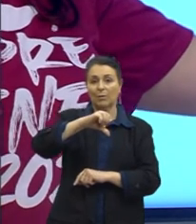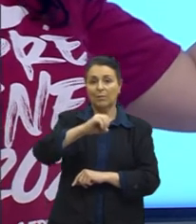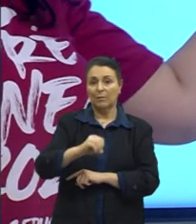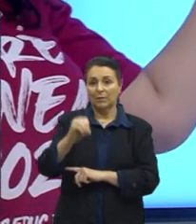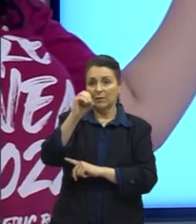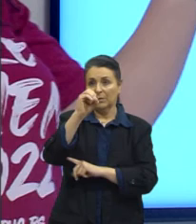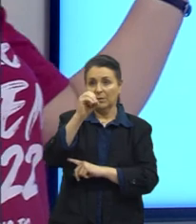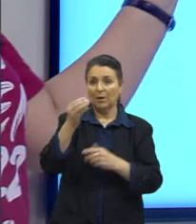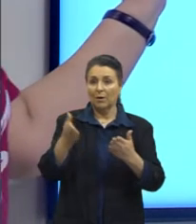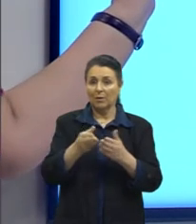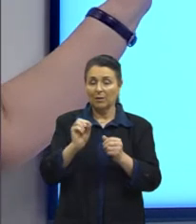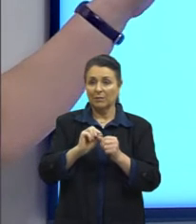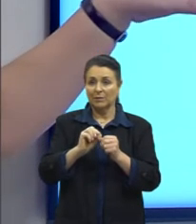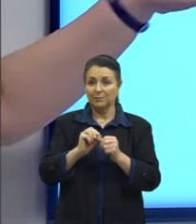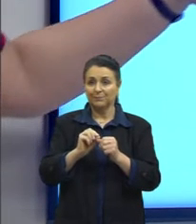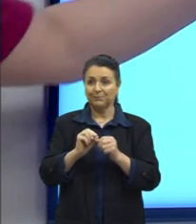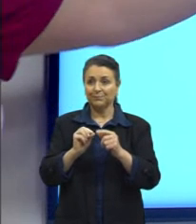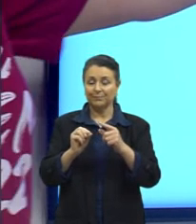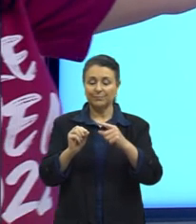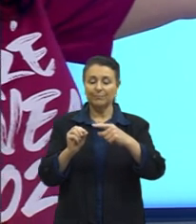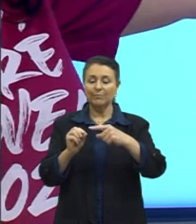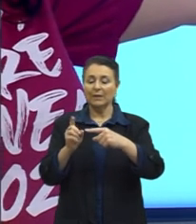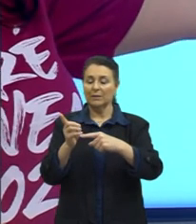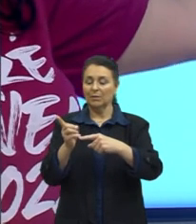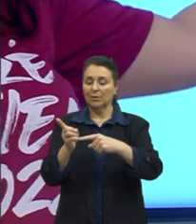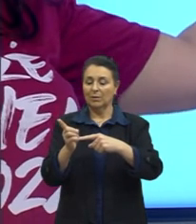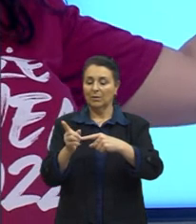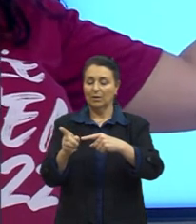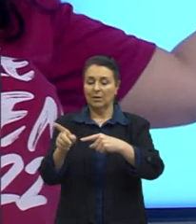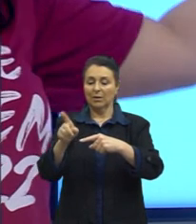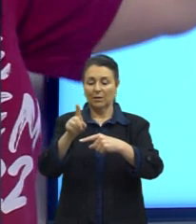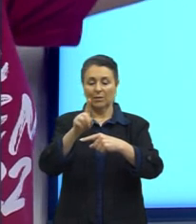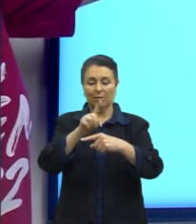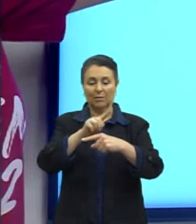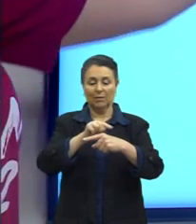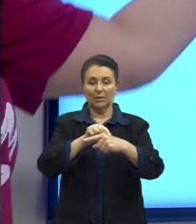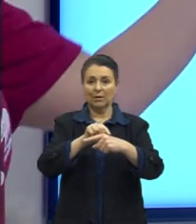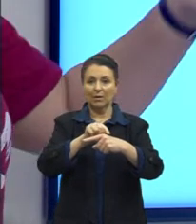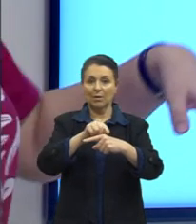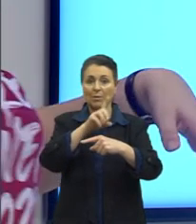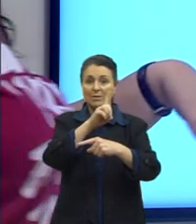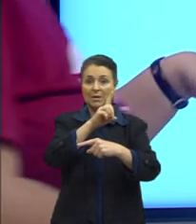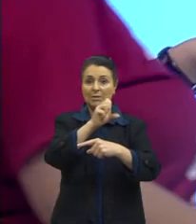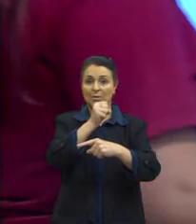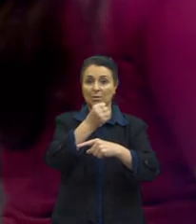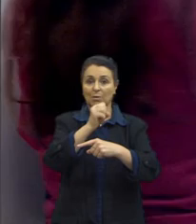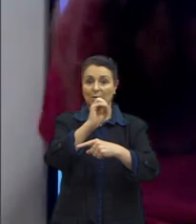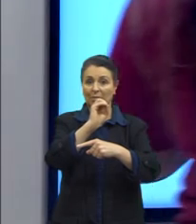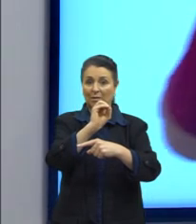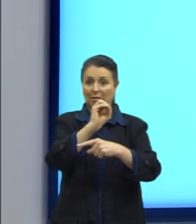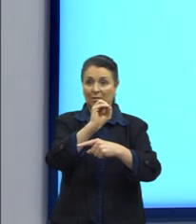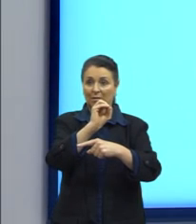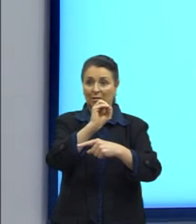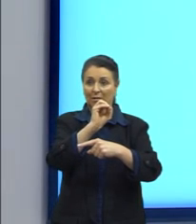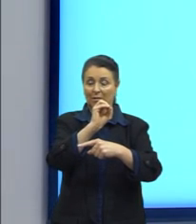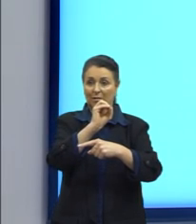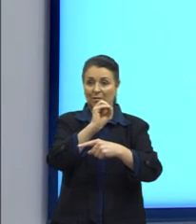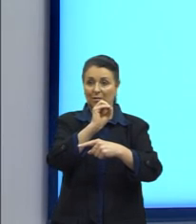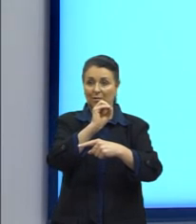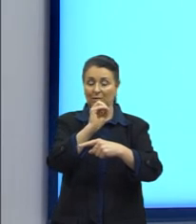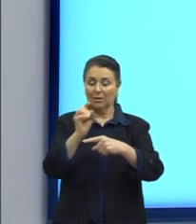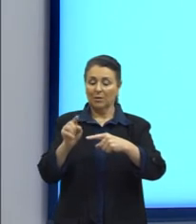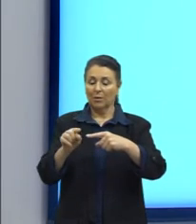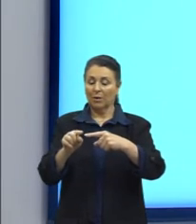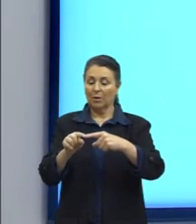agora que que a gente tem aqui no cantinho 180 agora eu já não consigo virar minha mão aqui em 180 para mostrar Tá mas é